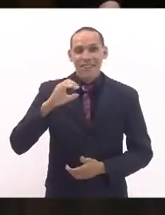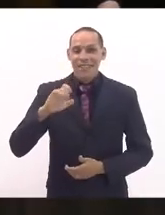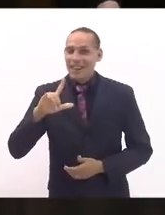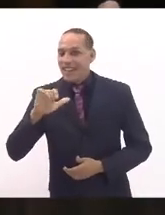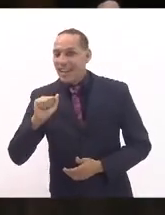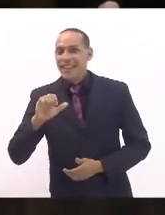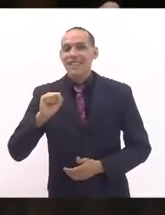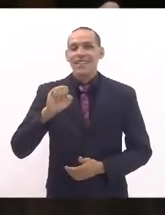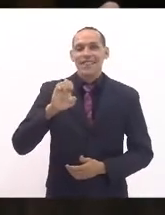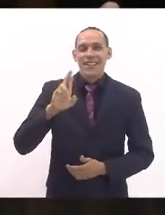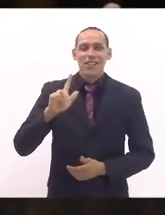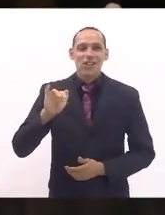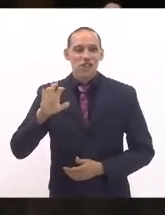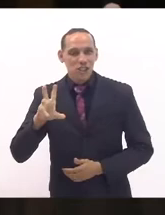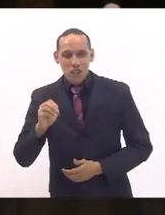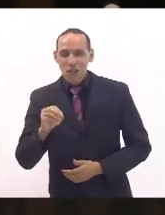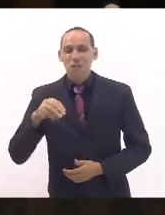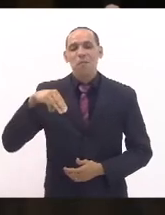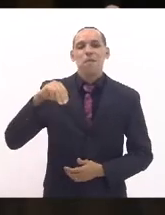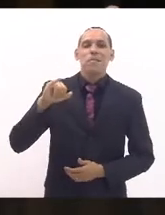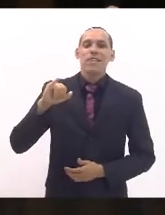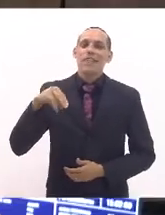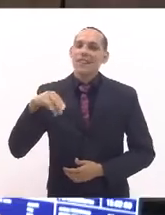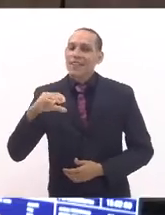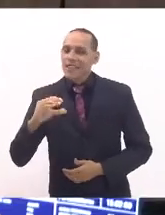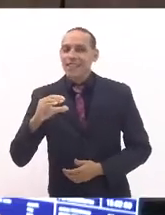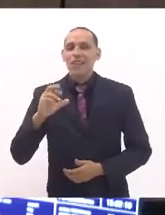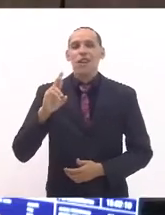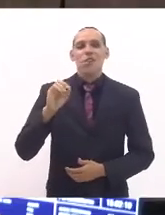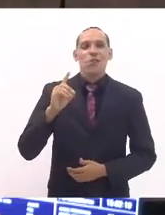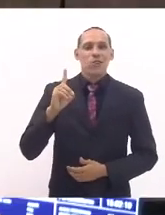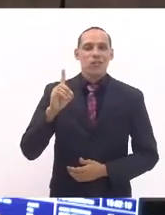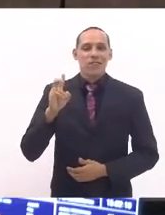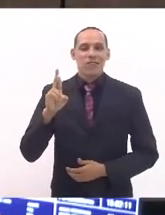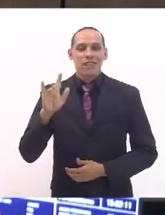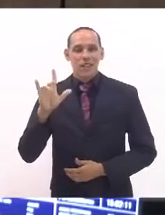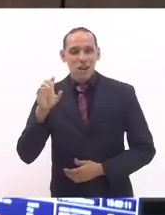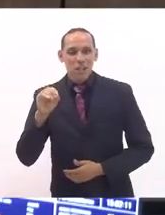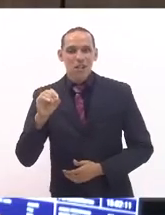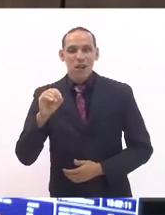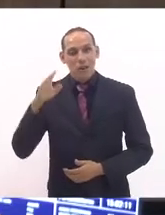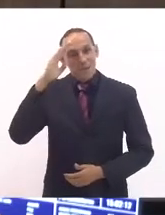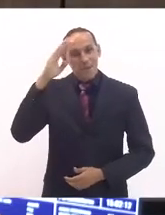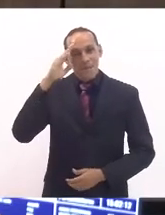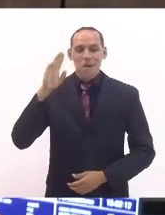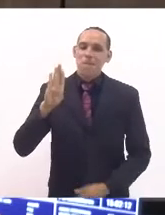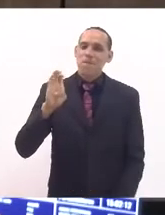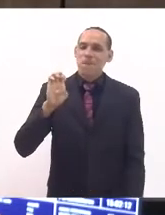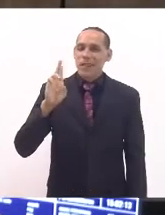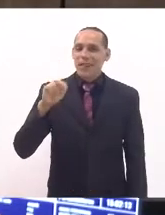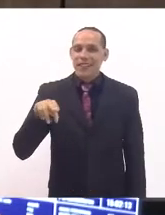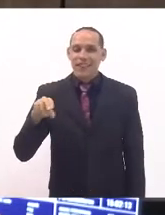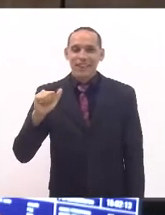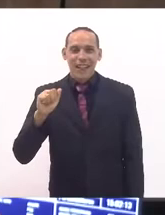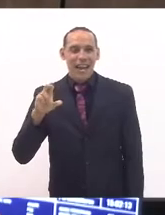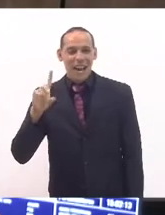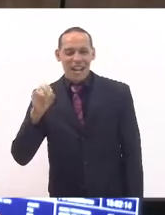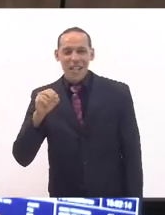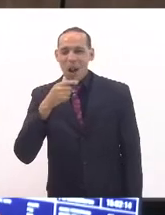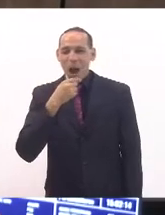deputado Serginho, deputado Carlos Mink, deputado Rodrigo Amorim, subtenente Bernardo, o homem da